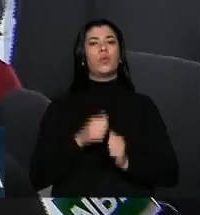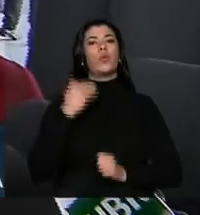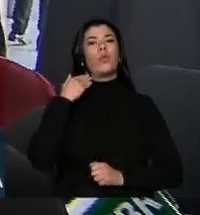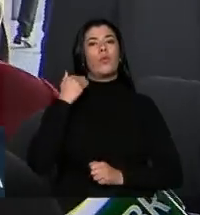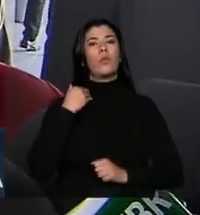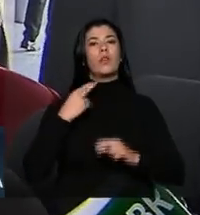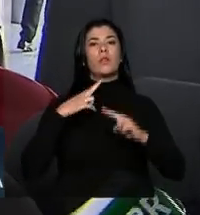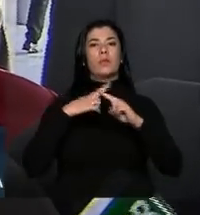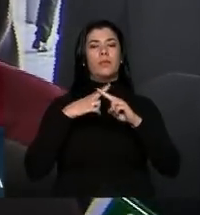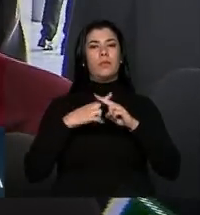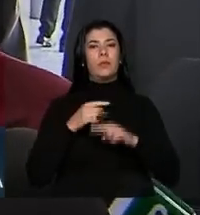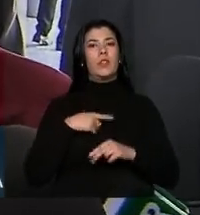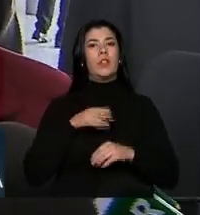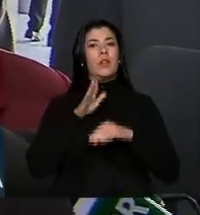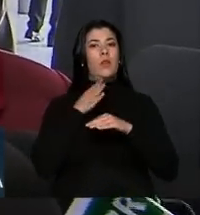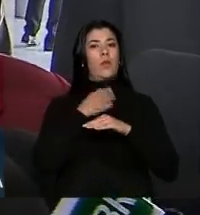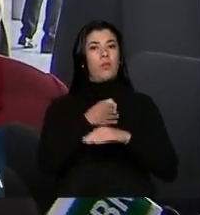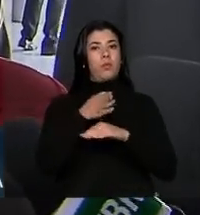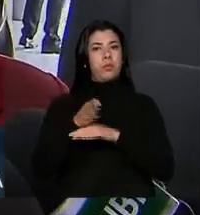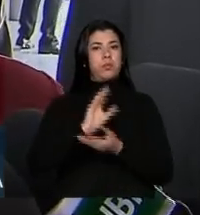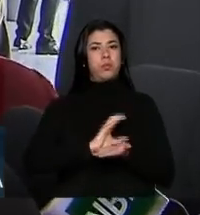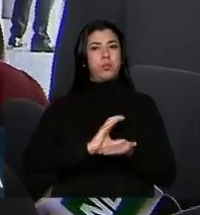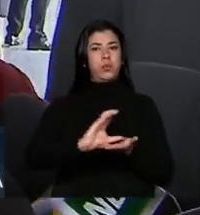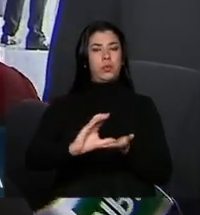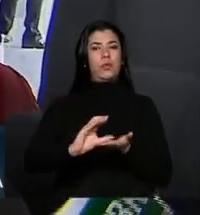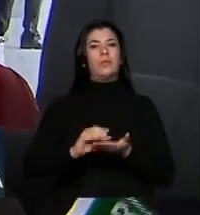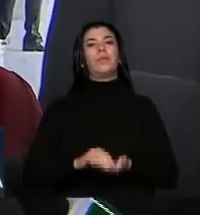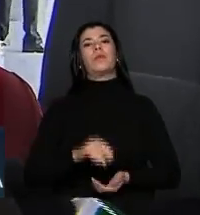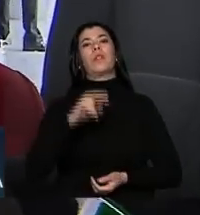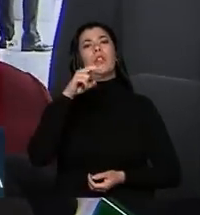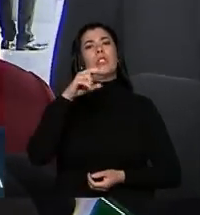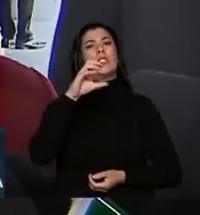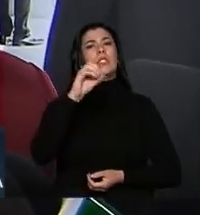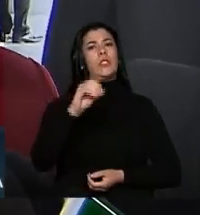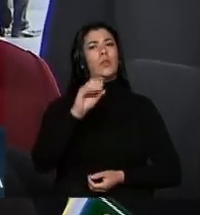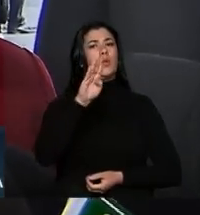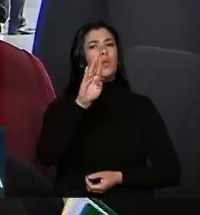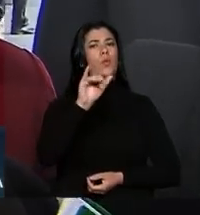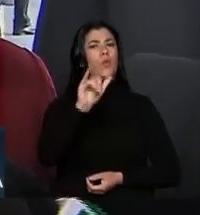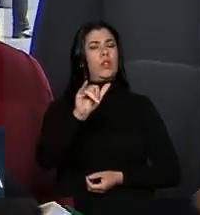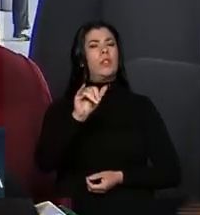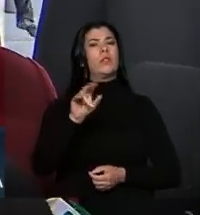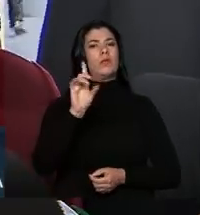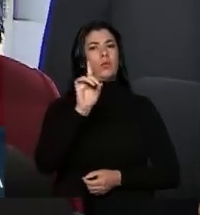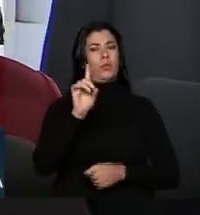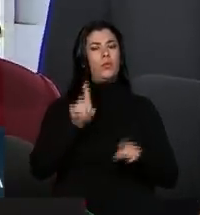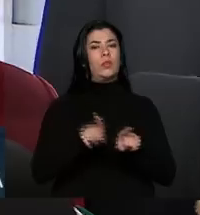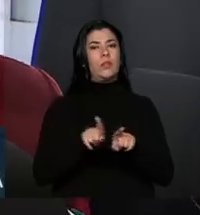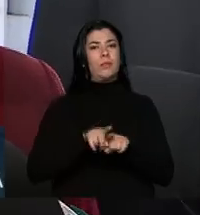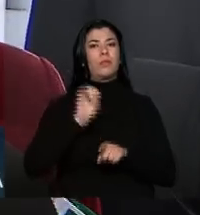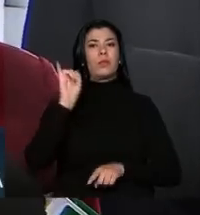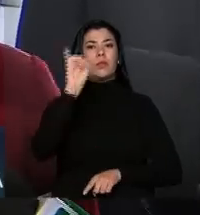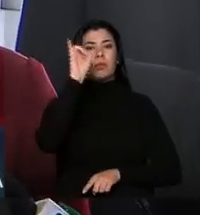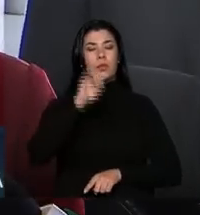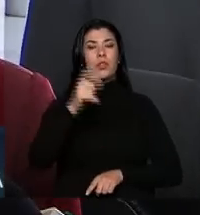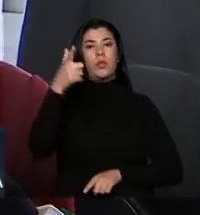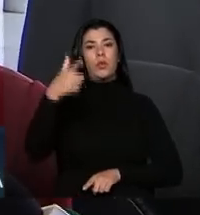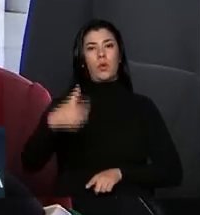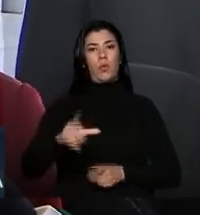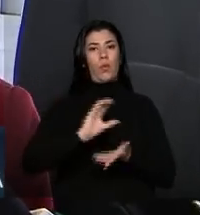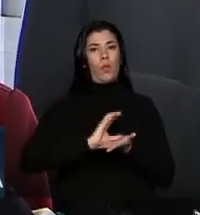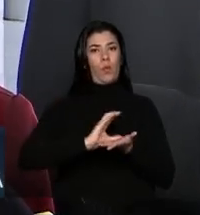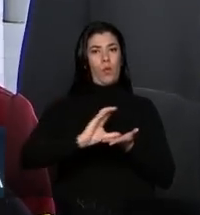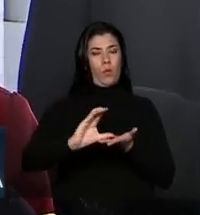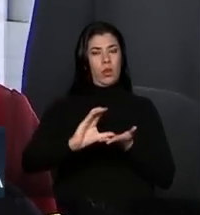fundo de 50 bilhões de... É muito importante esse fundo. E também o fundo feito do